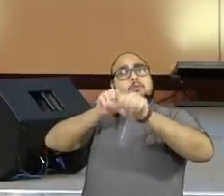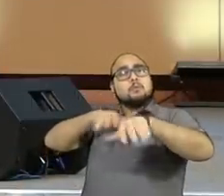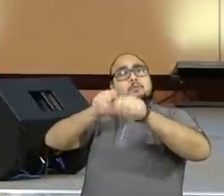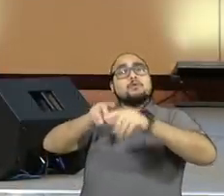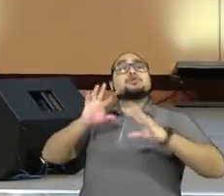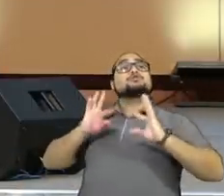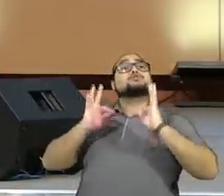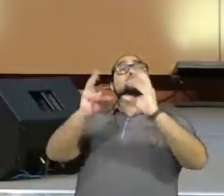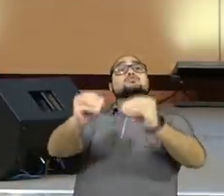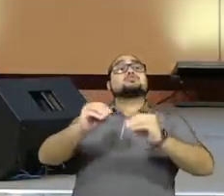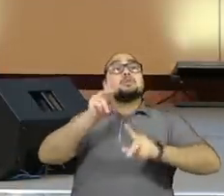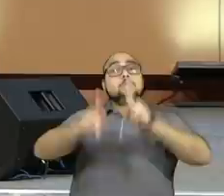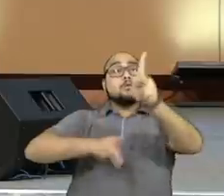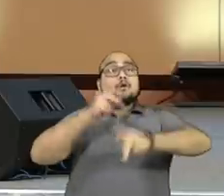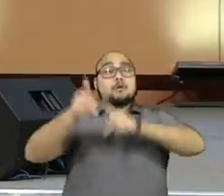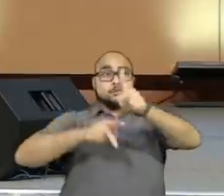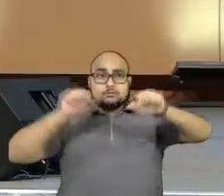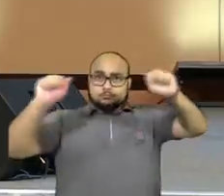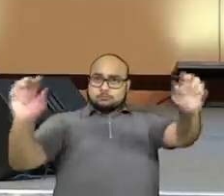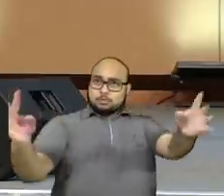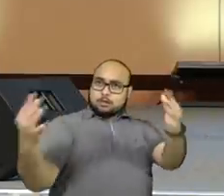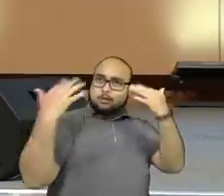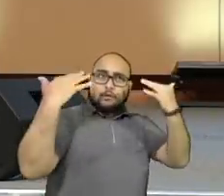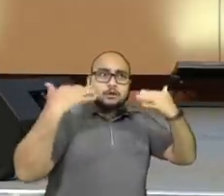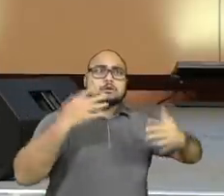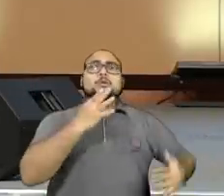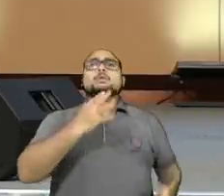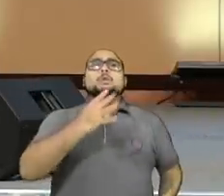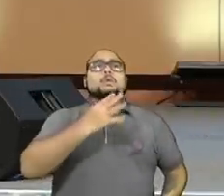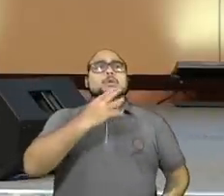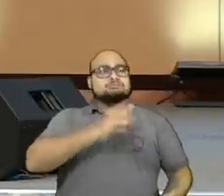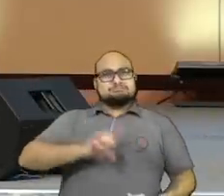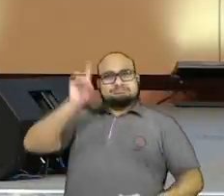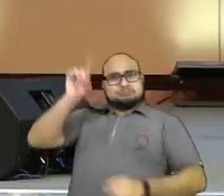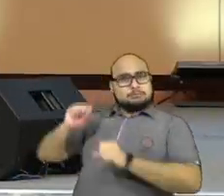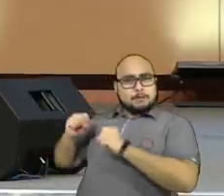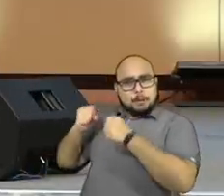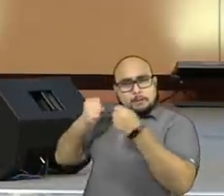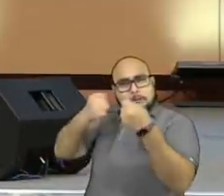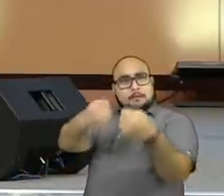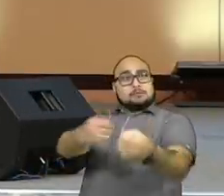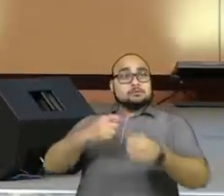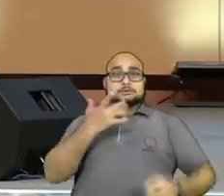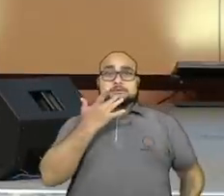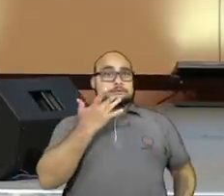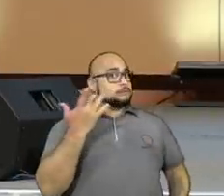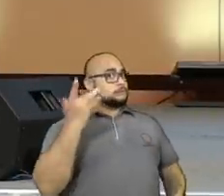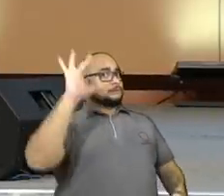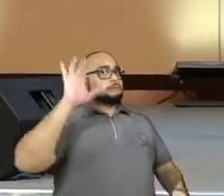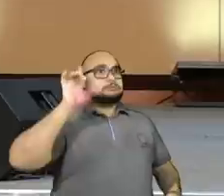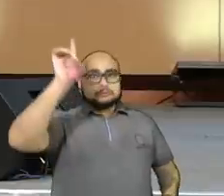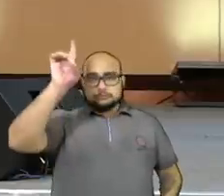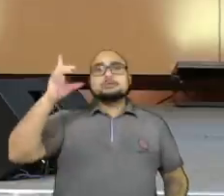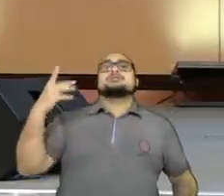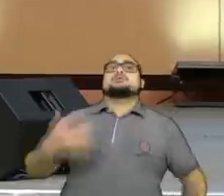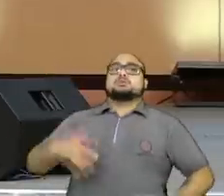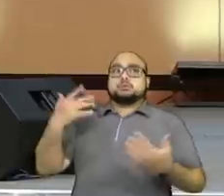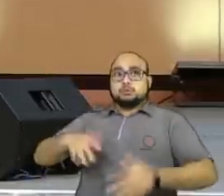a mão do Senhor que é forte, e para que temais o Senhor vosso Deus todos os